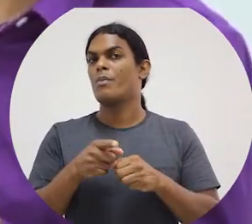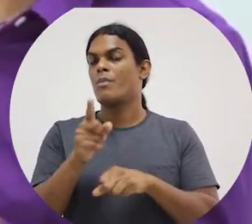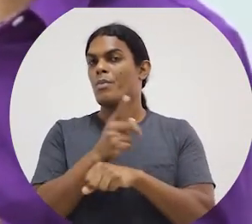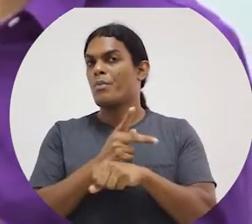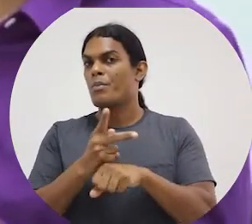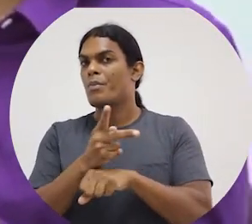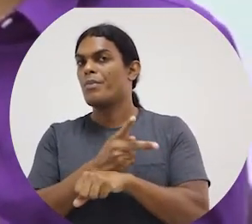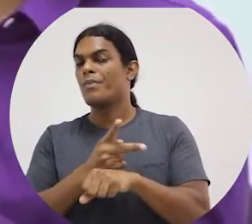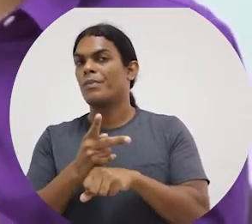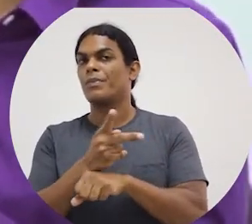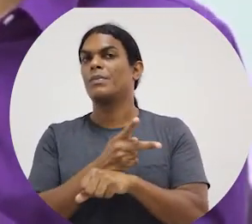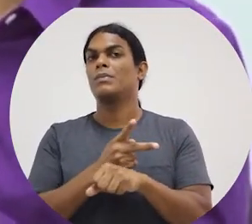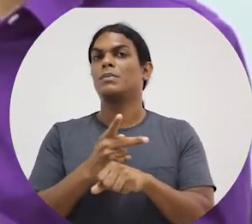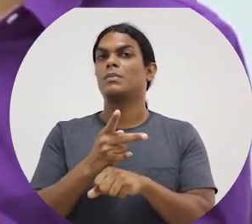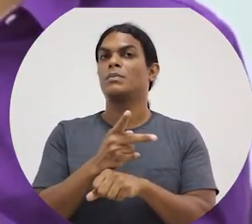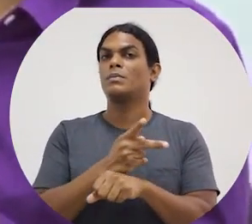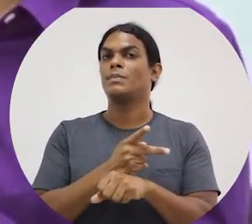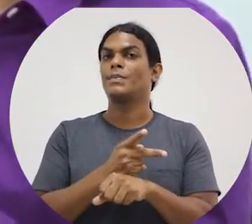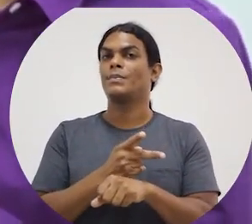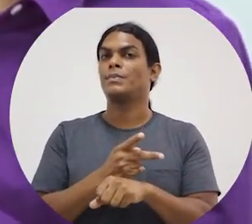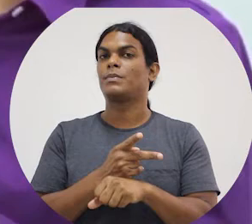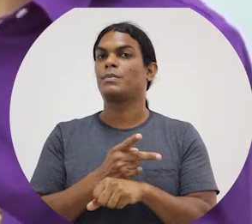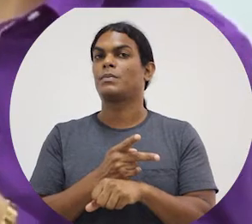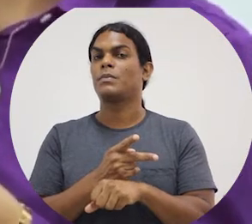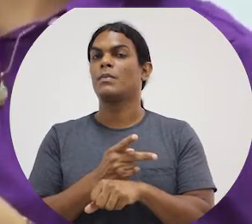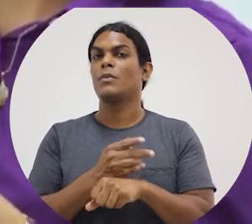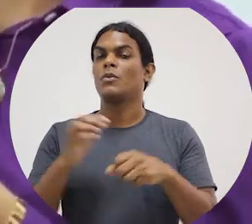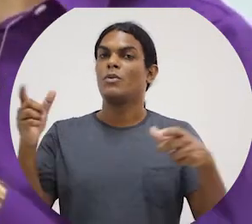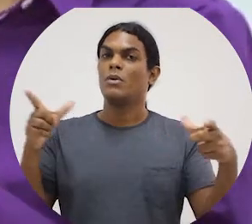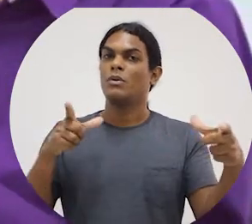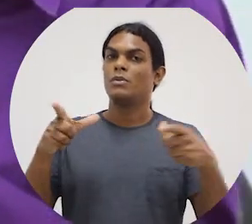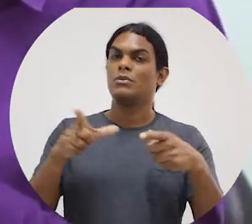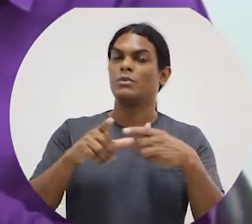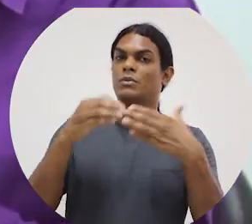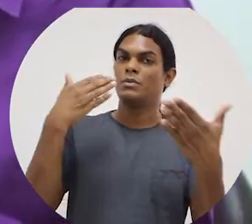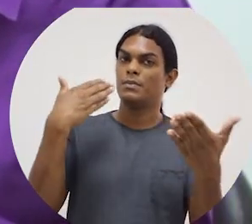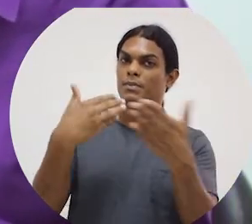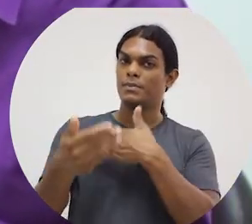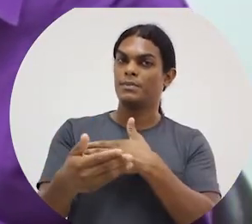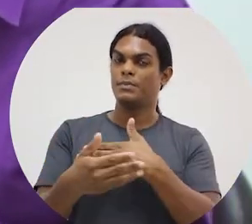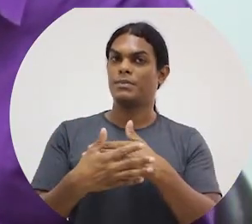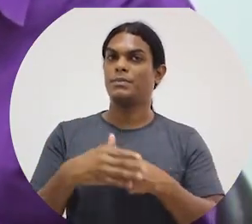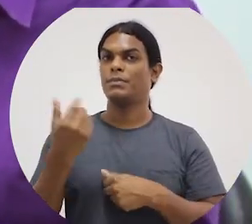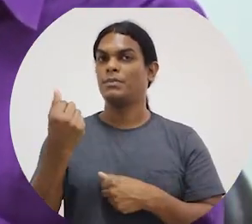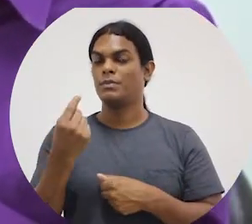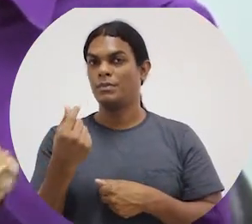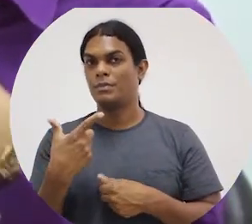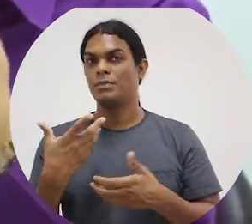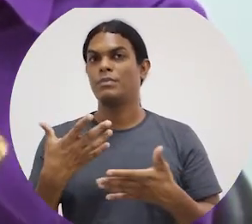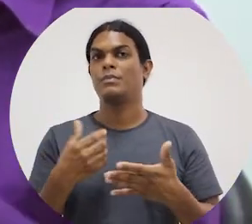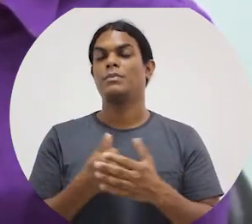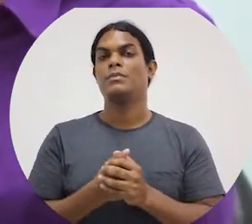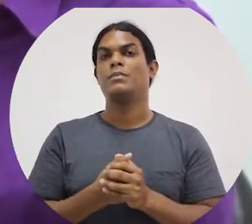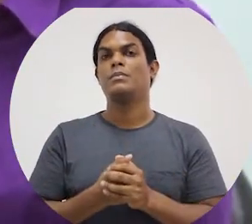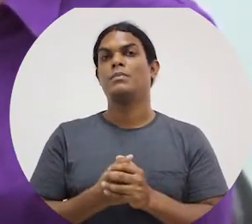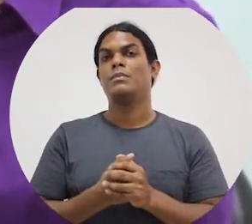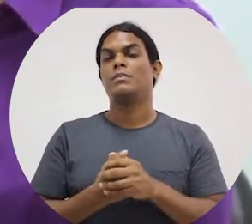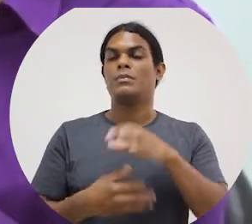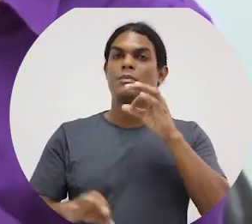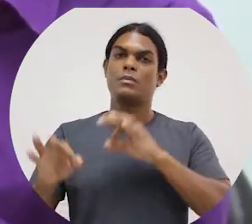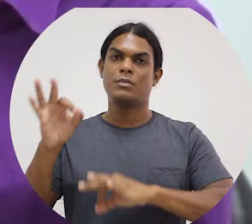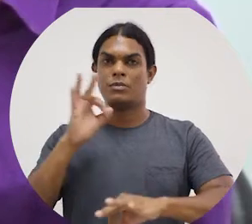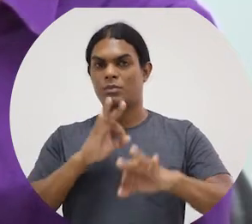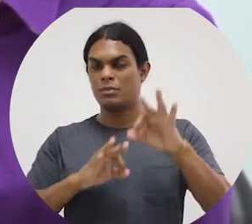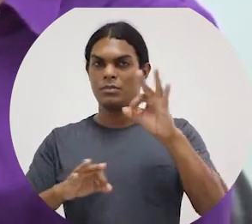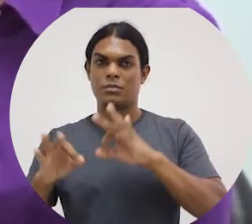procurada e se trabalha para conseguir essa redução de custos através da redução dos desperdícios. Então, otimizando os